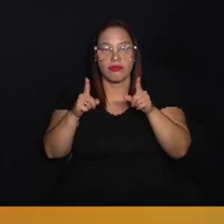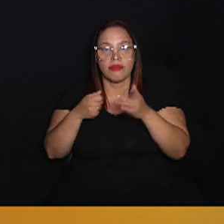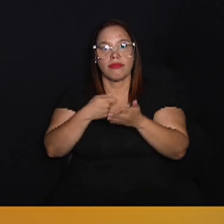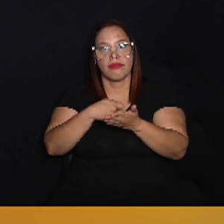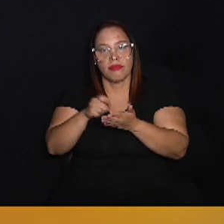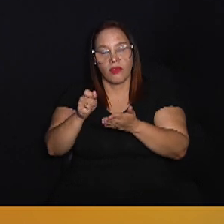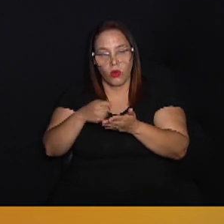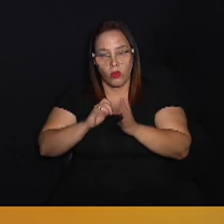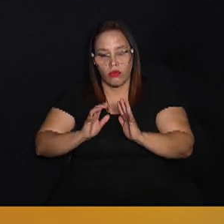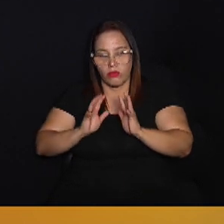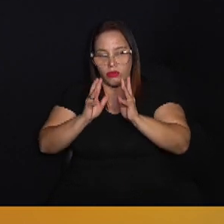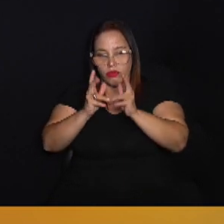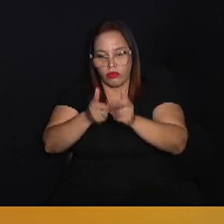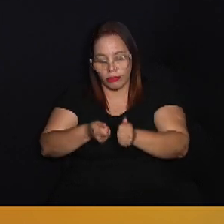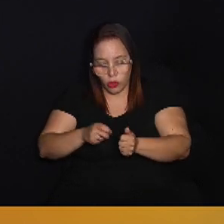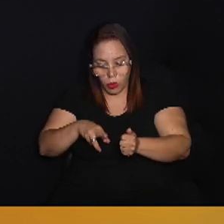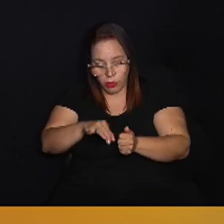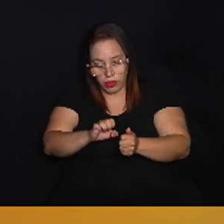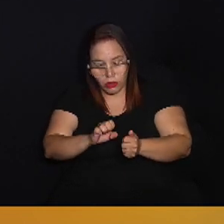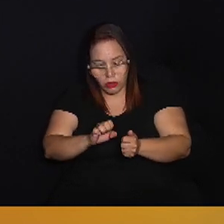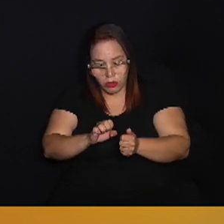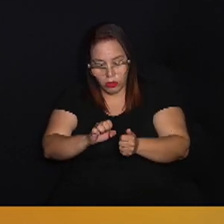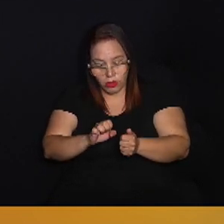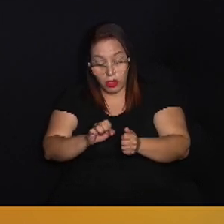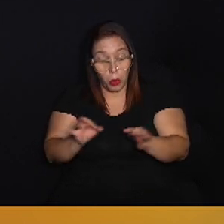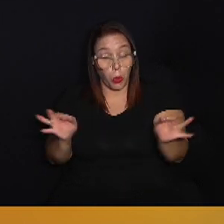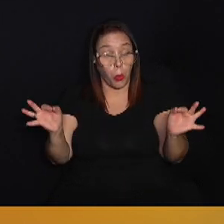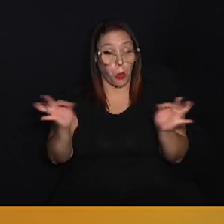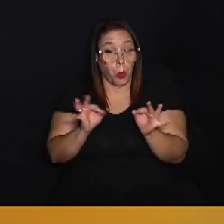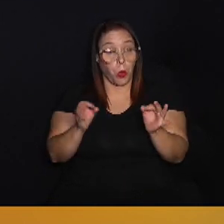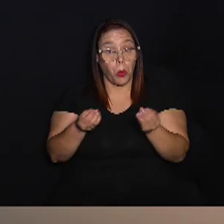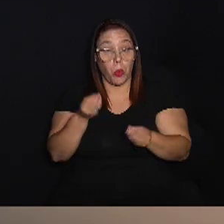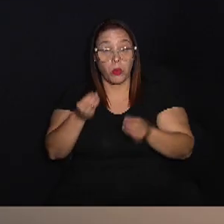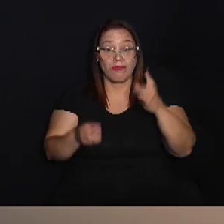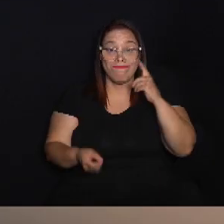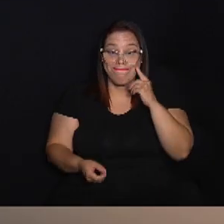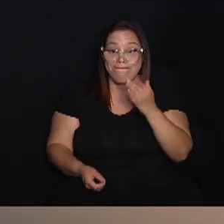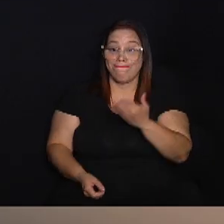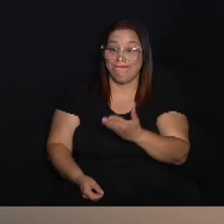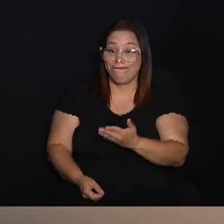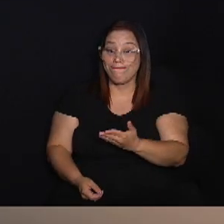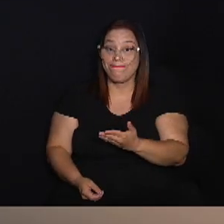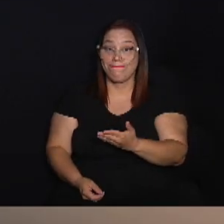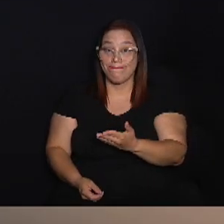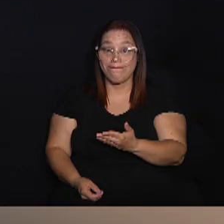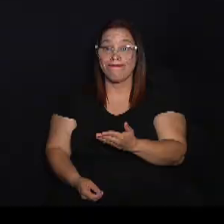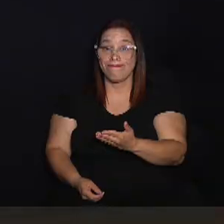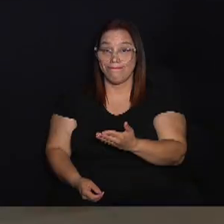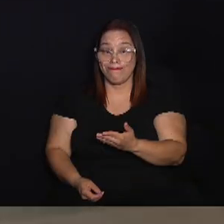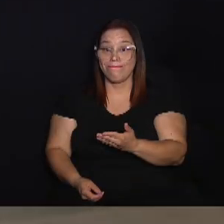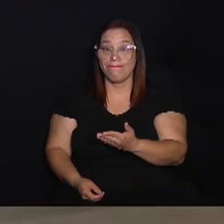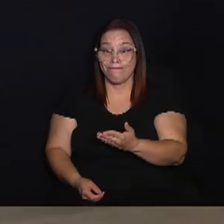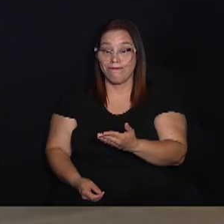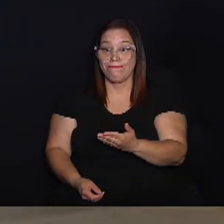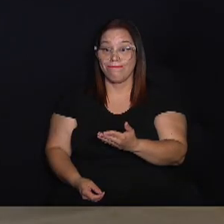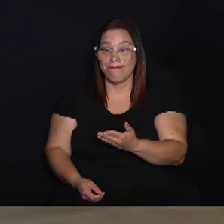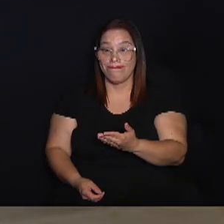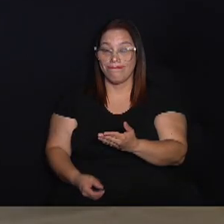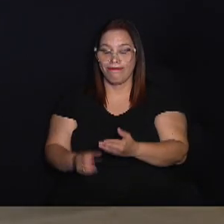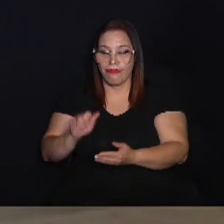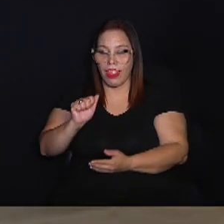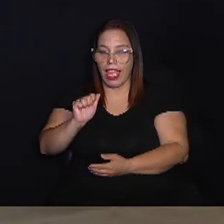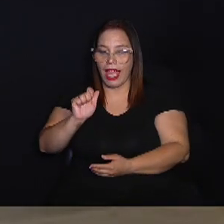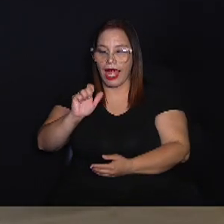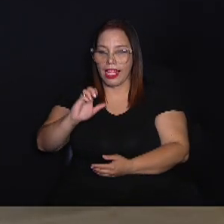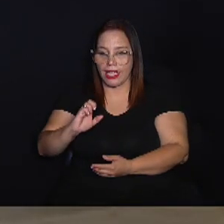um repertório de romances de caráter épico, como Deus Terra e Nas Trevas do Nada. A